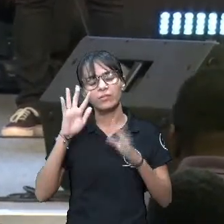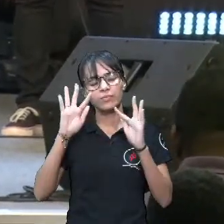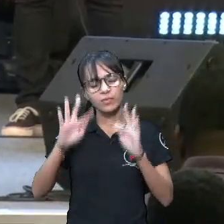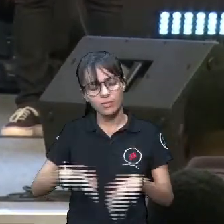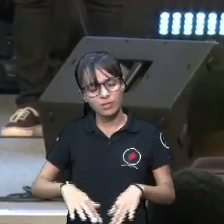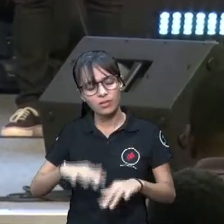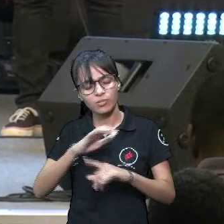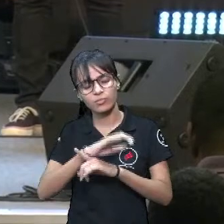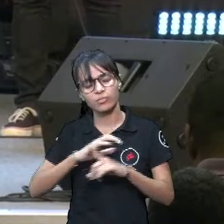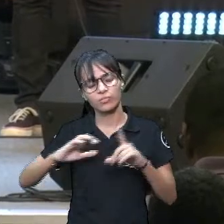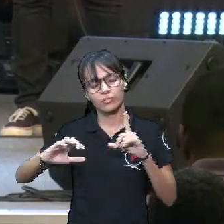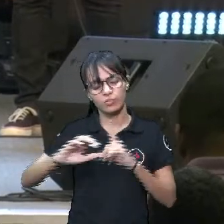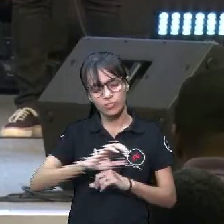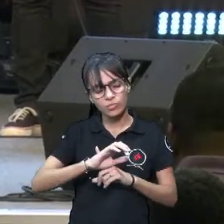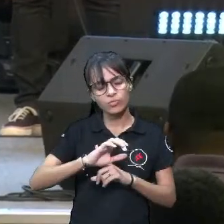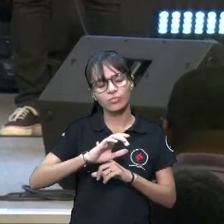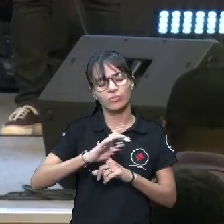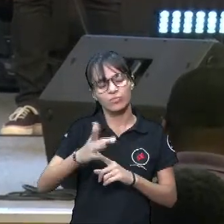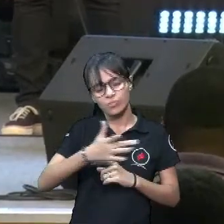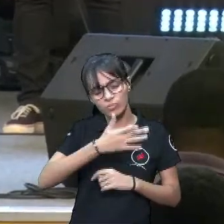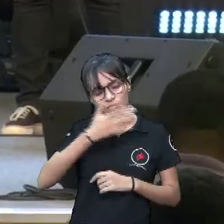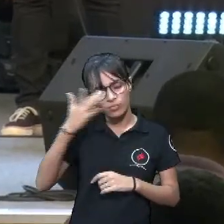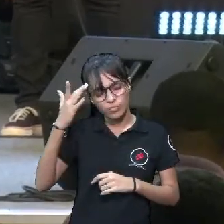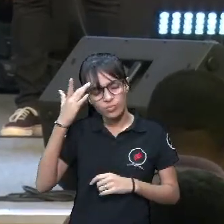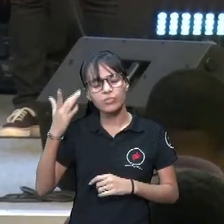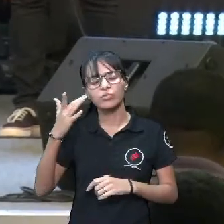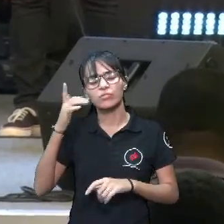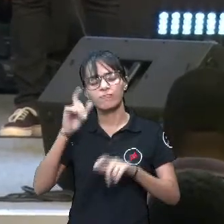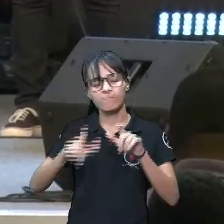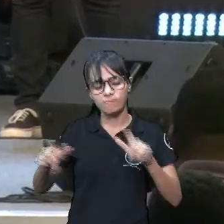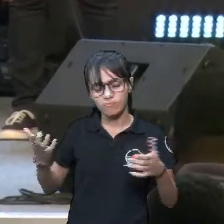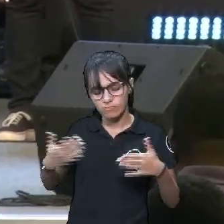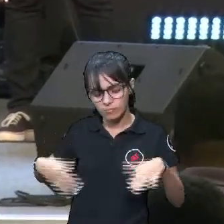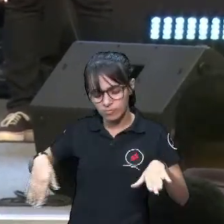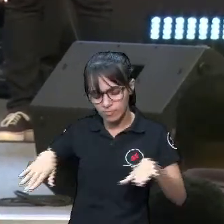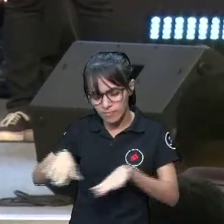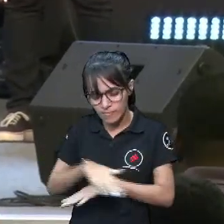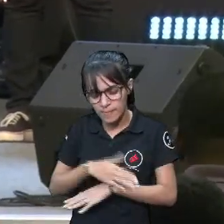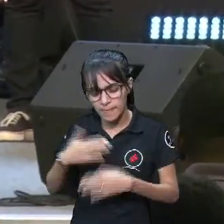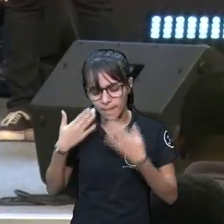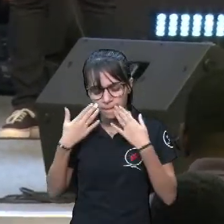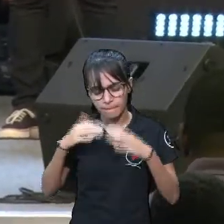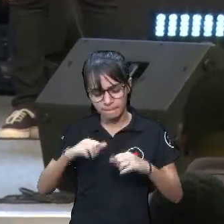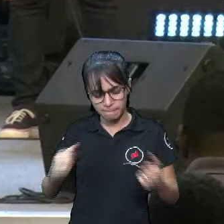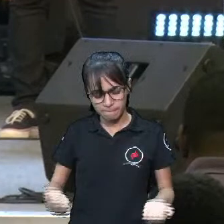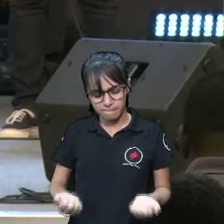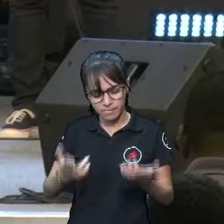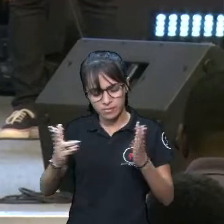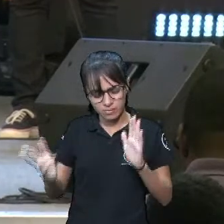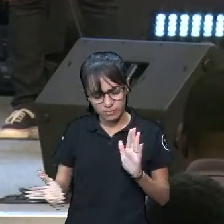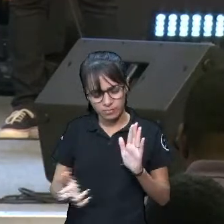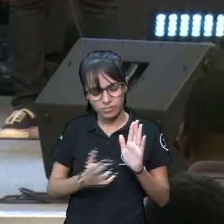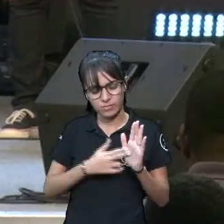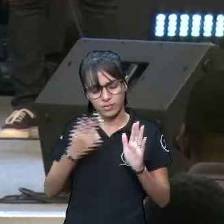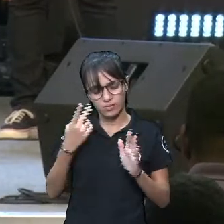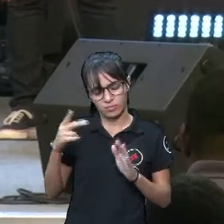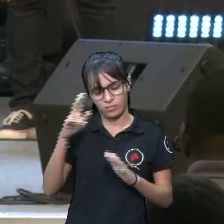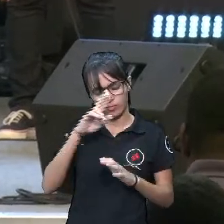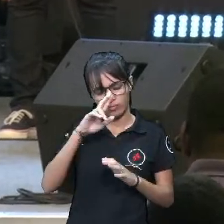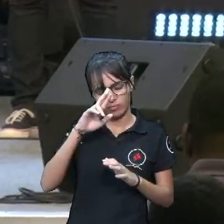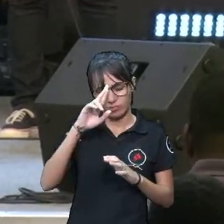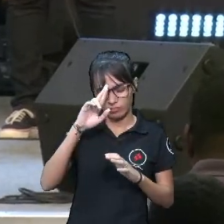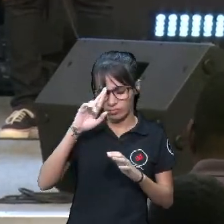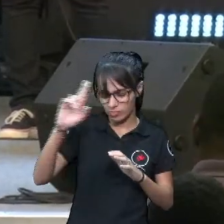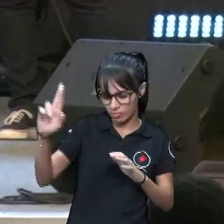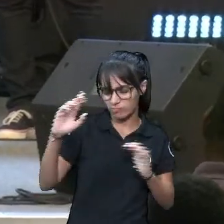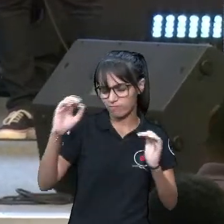Senhor, vidas estejam prostradas aqui nesse altar, reconhecendo o teu senhorio.